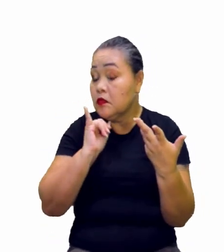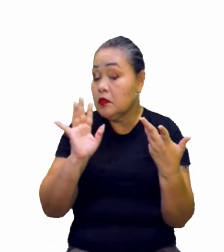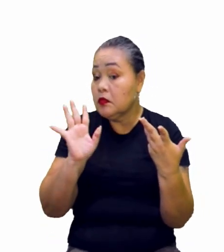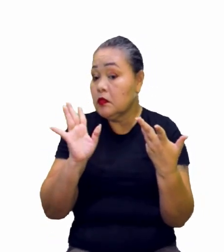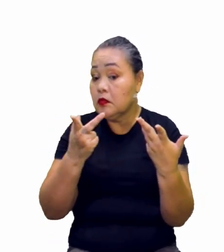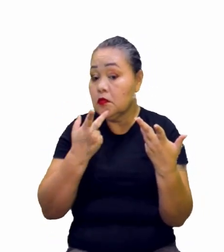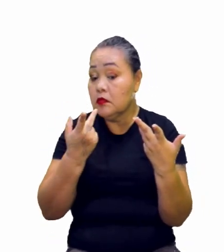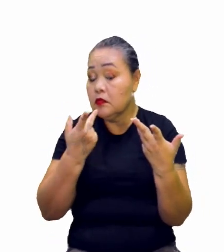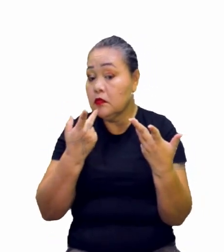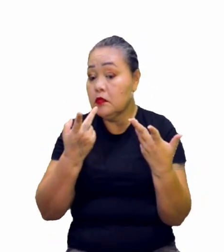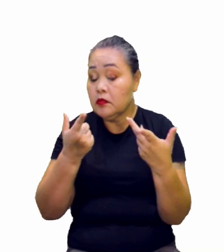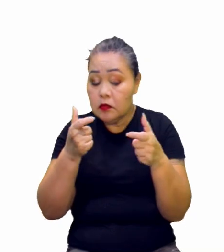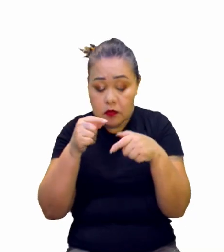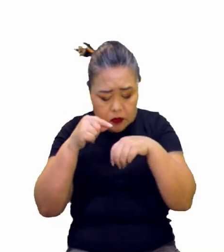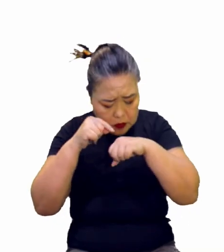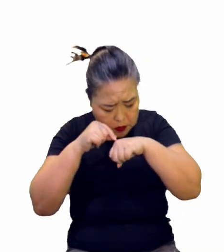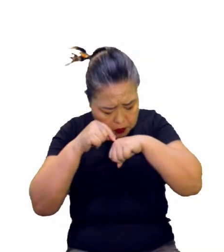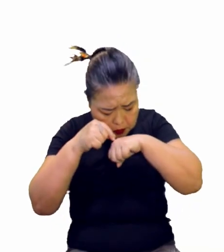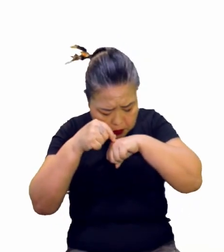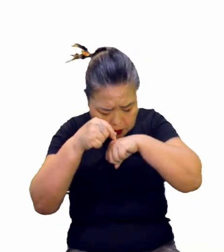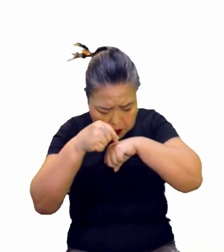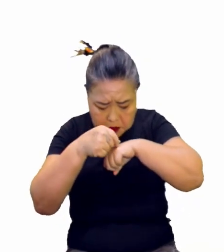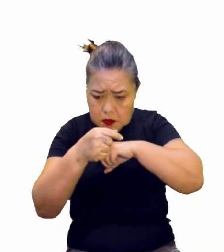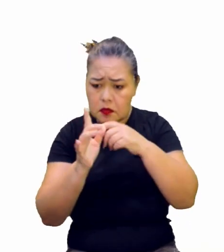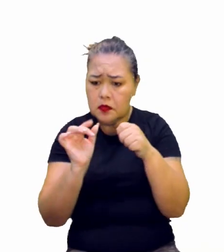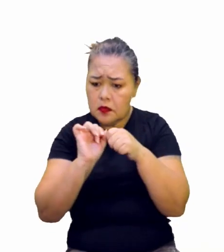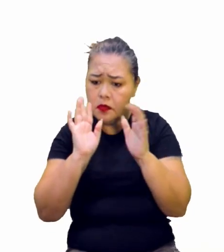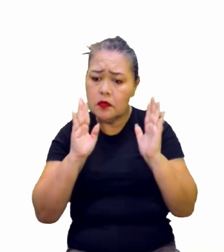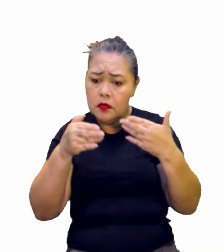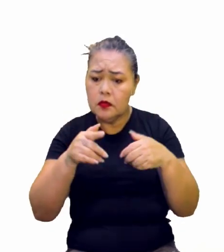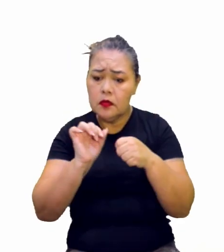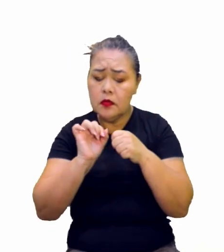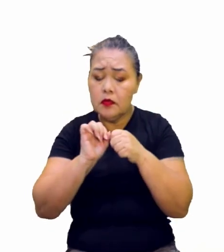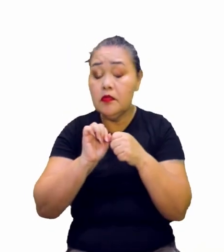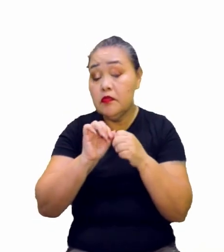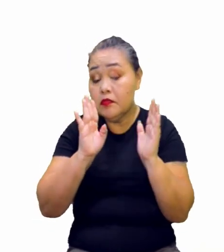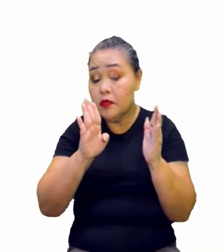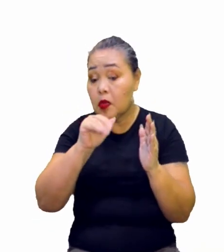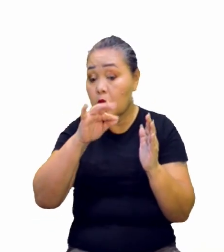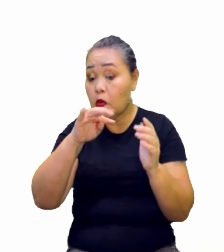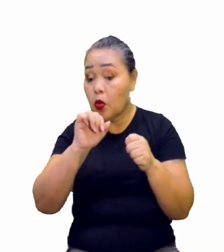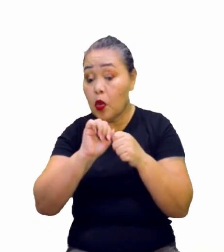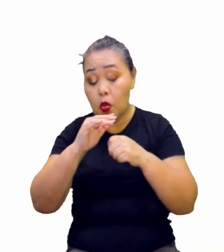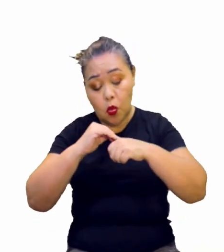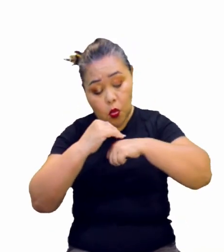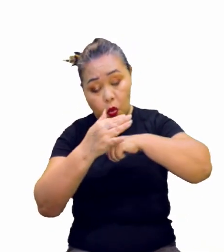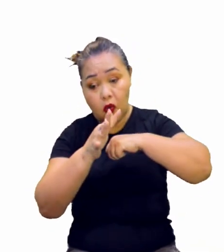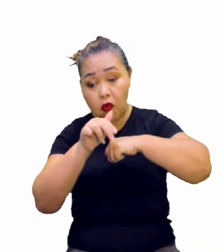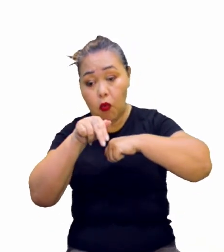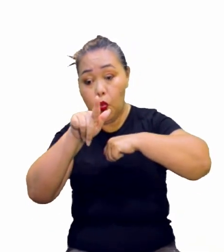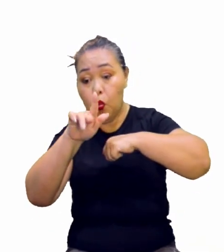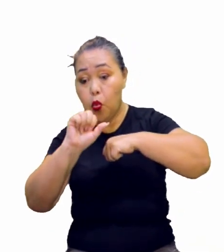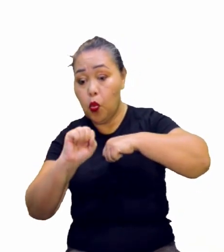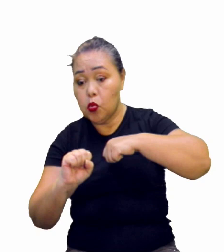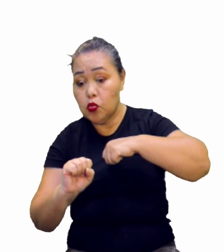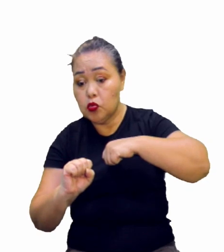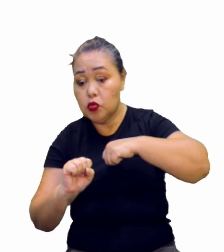fala dos micro-organismos específicos, determinadas bactérias, fungos,